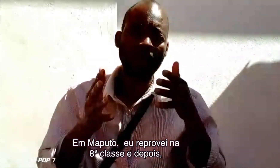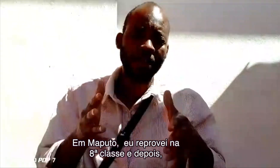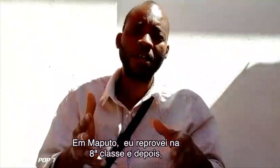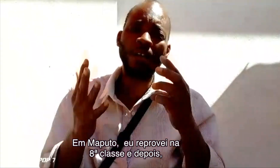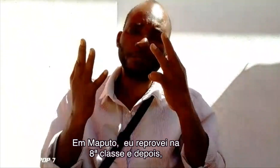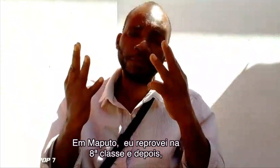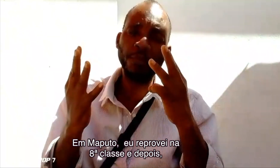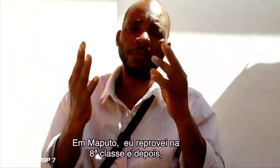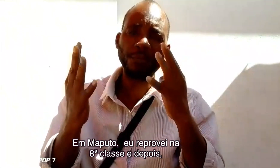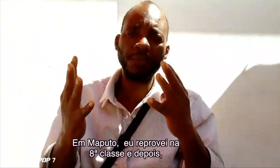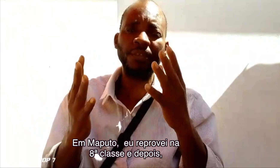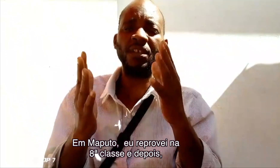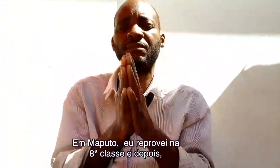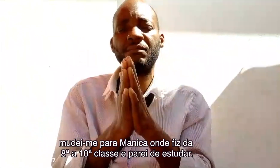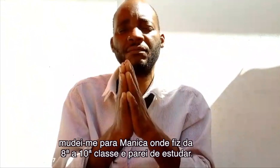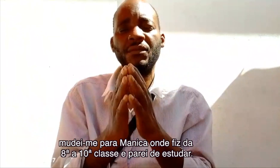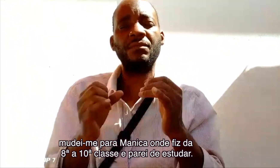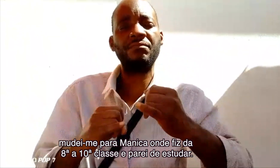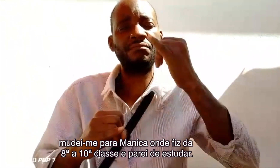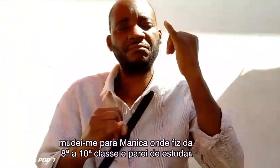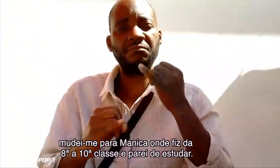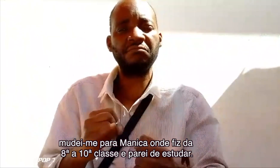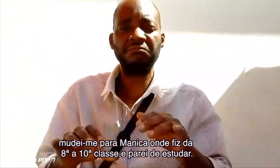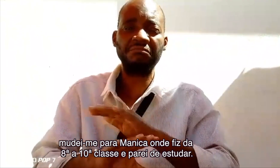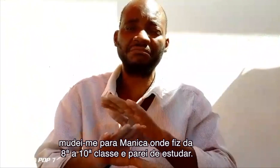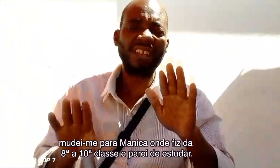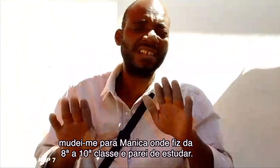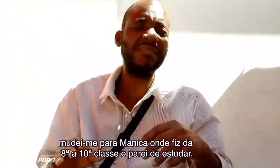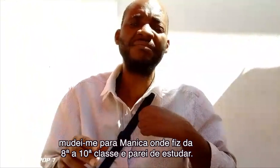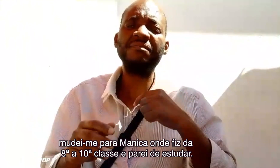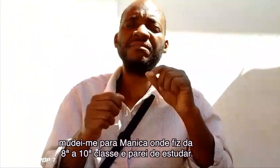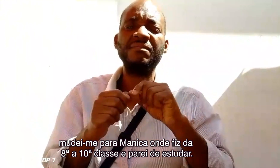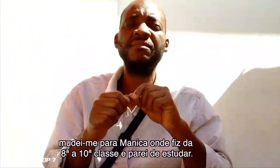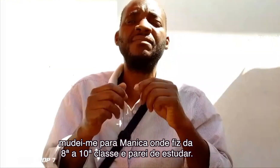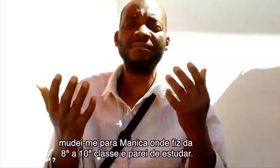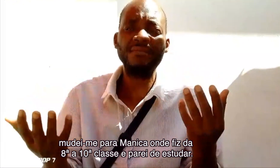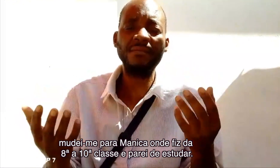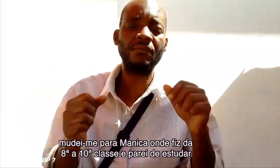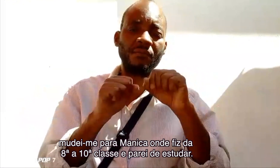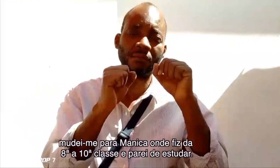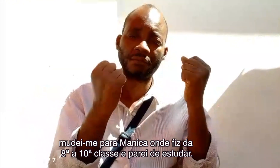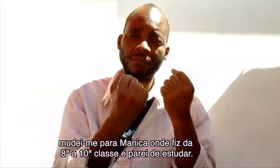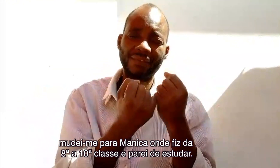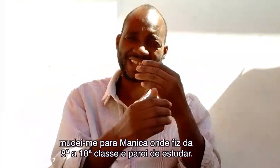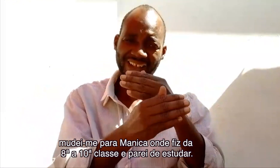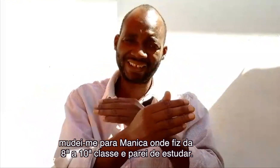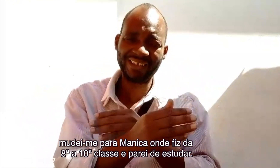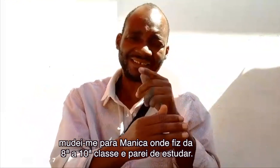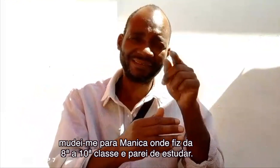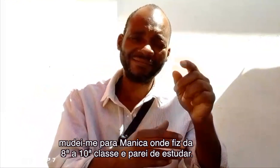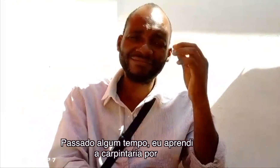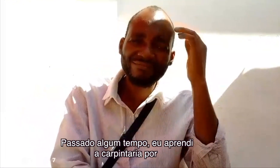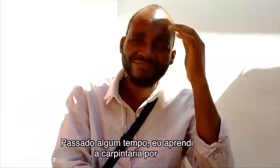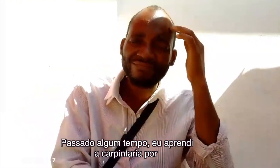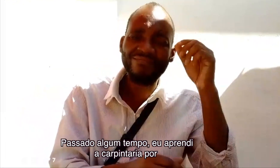na 8ª classe e depois mudei-me para Manica, onde fiz da 8ª à 10ª classe e parei de